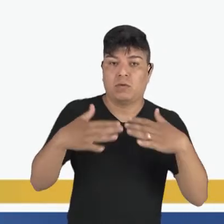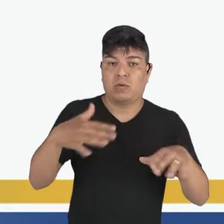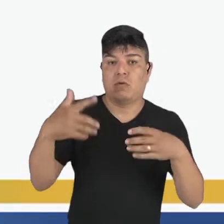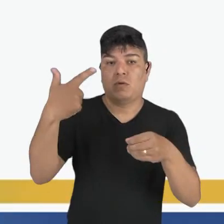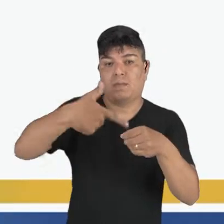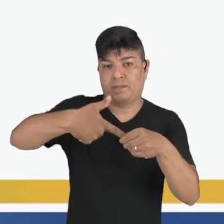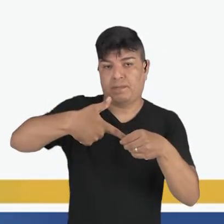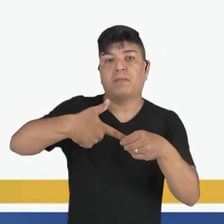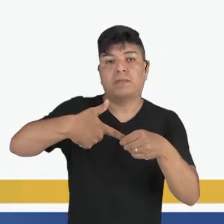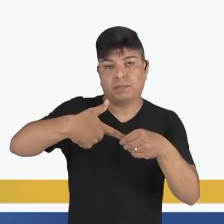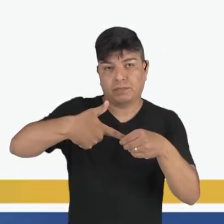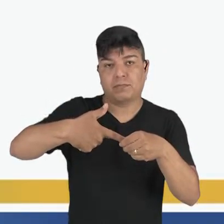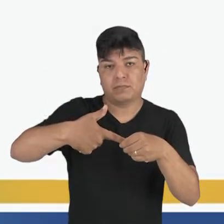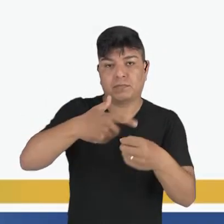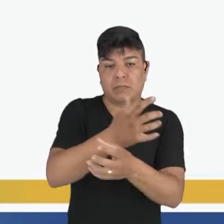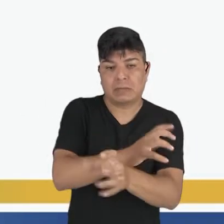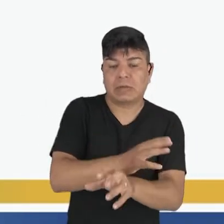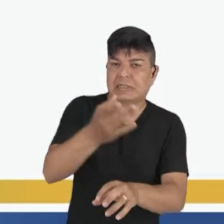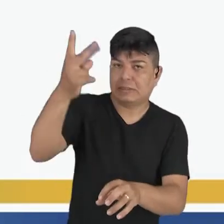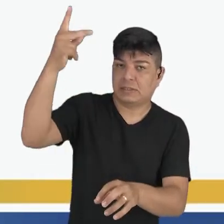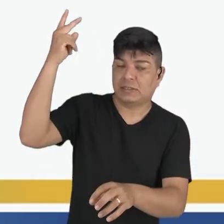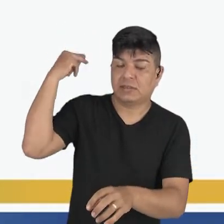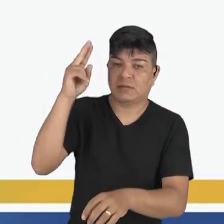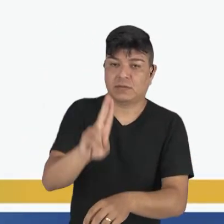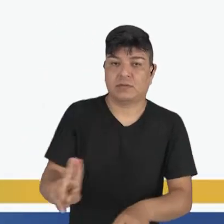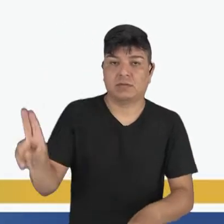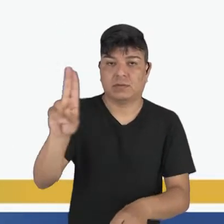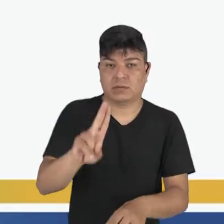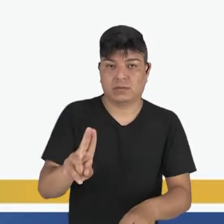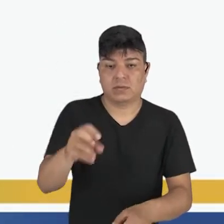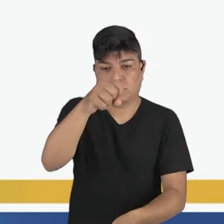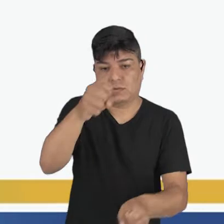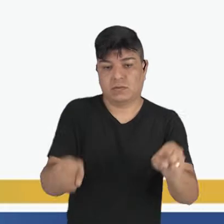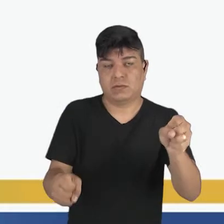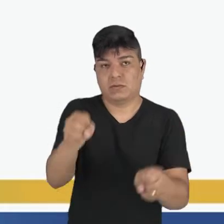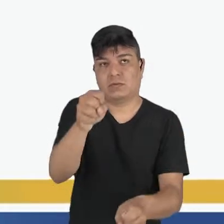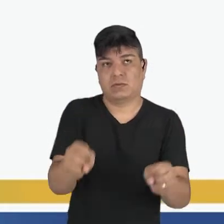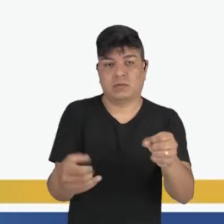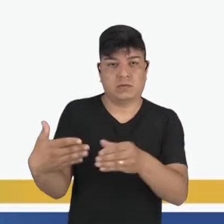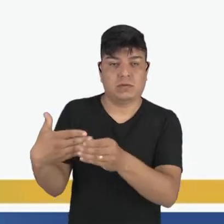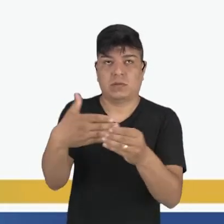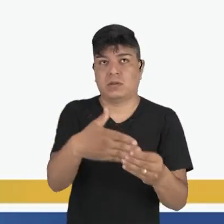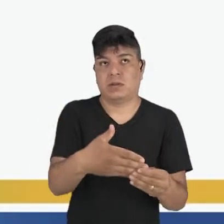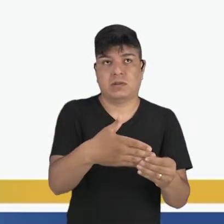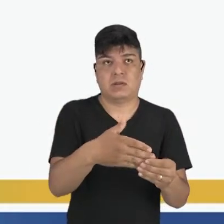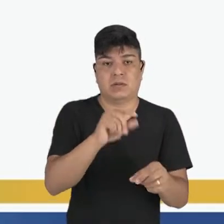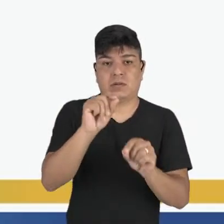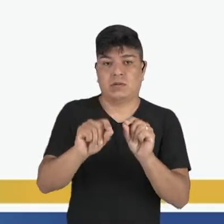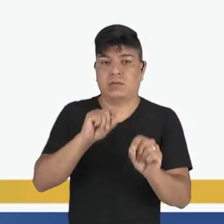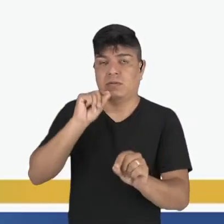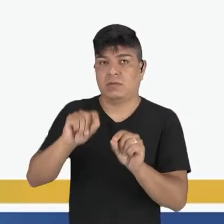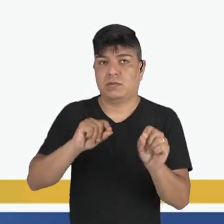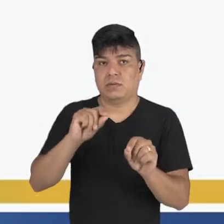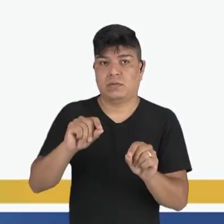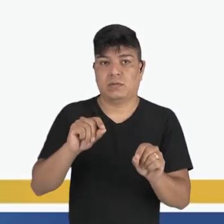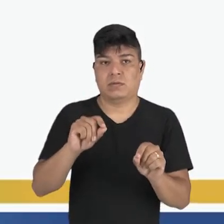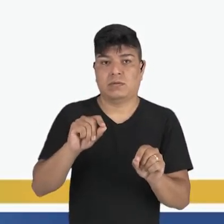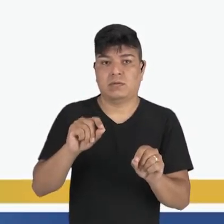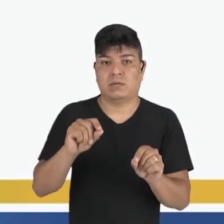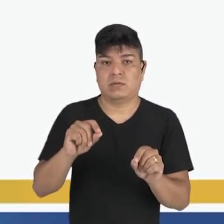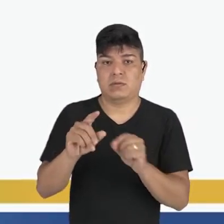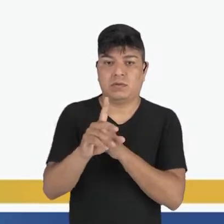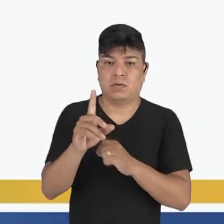Então, é um derivado de um combustível fóssil. A utilização desses carros, né, eles trazem aí, levantam aí